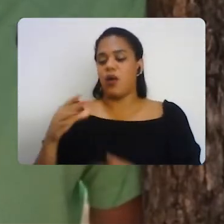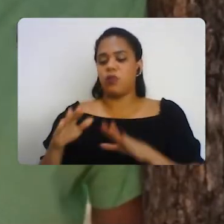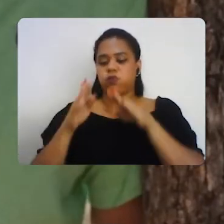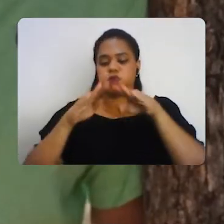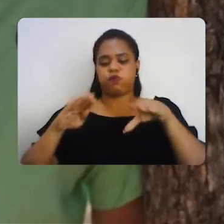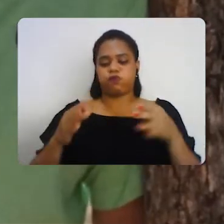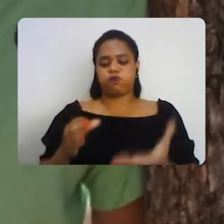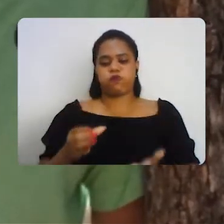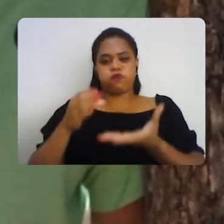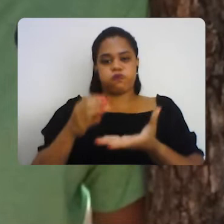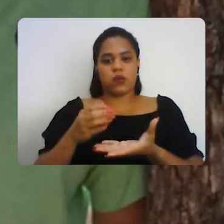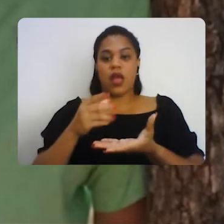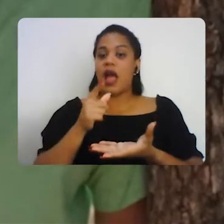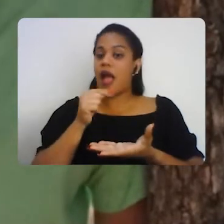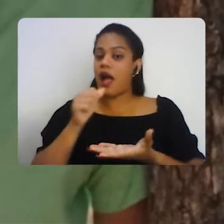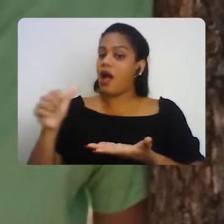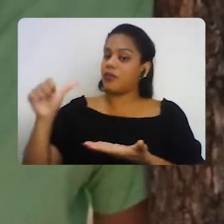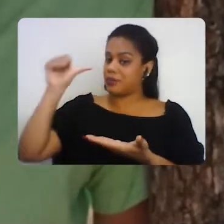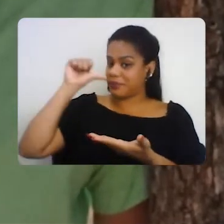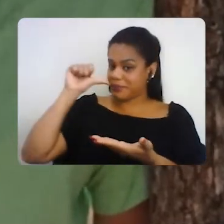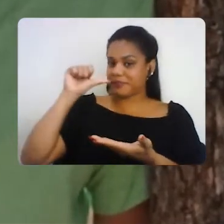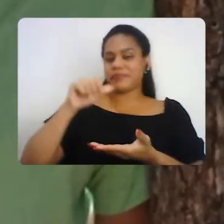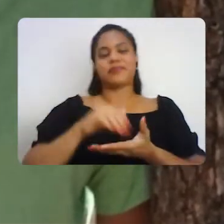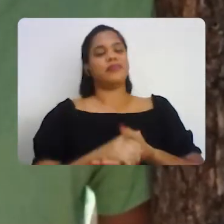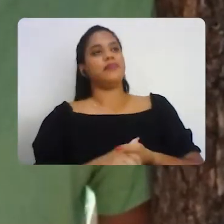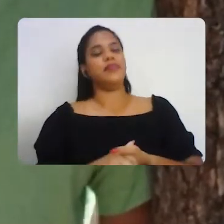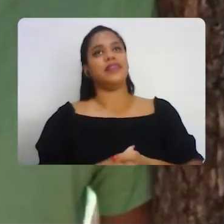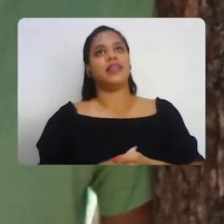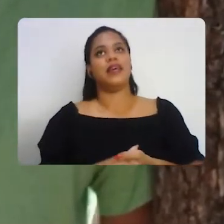como pote, né, para água, para beber água,